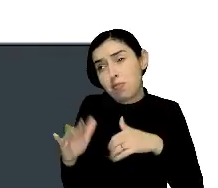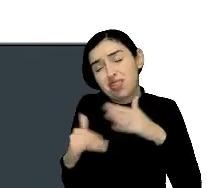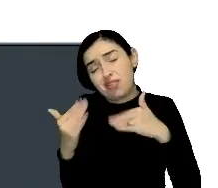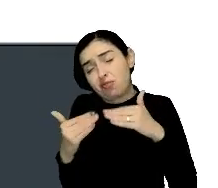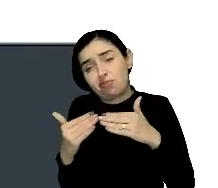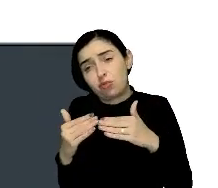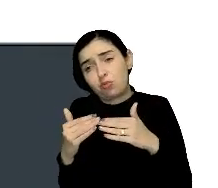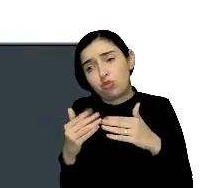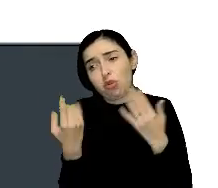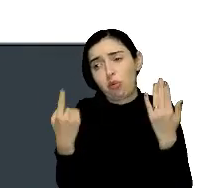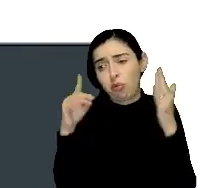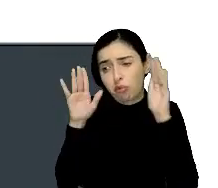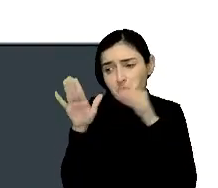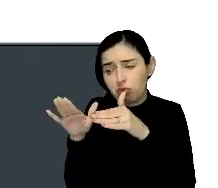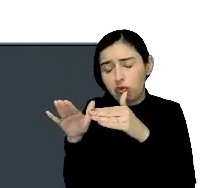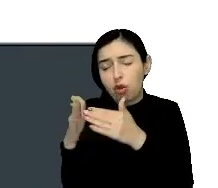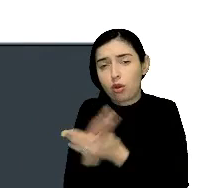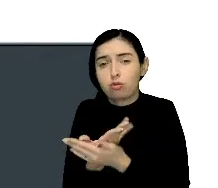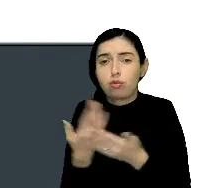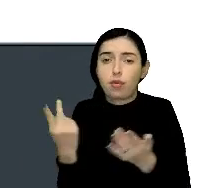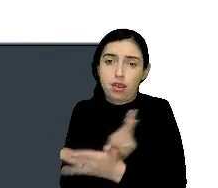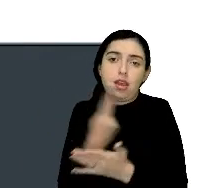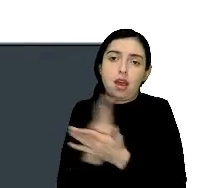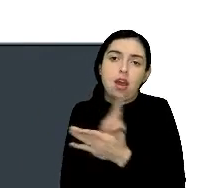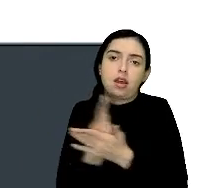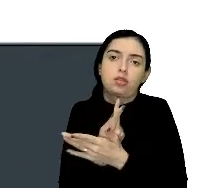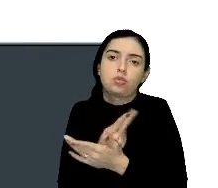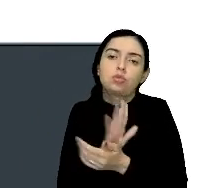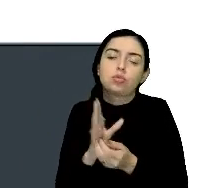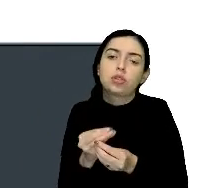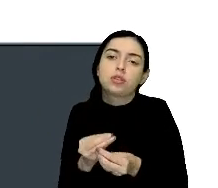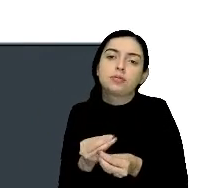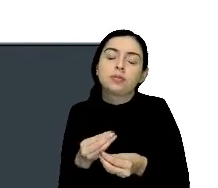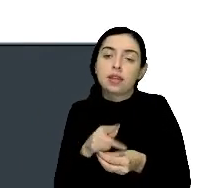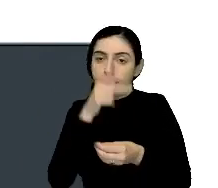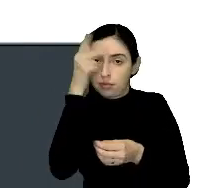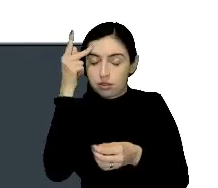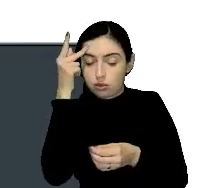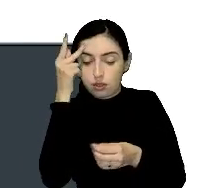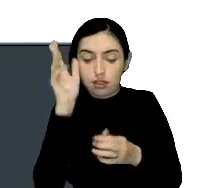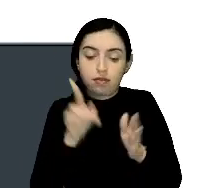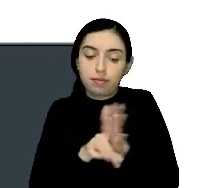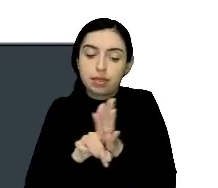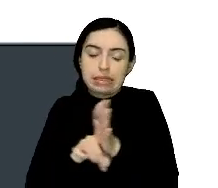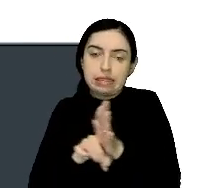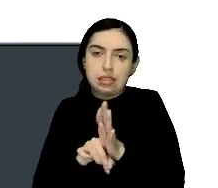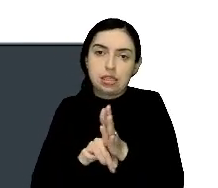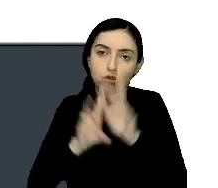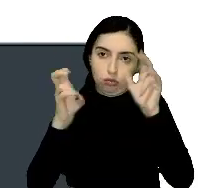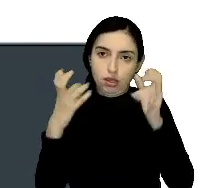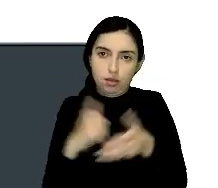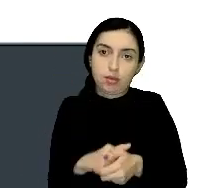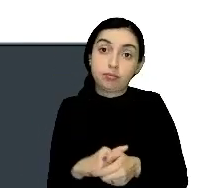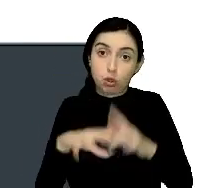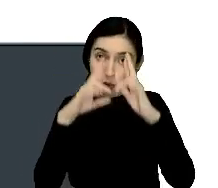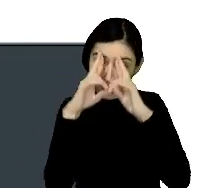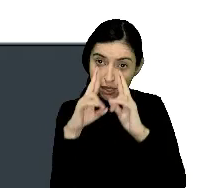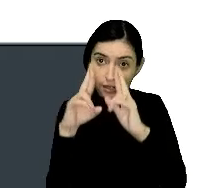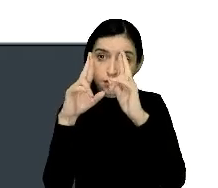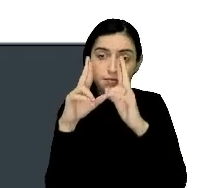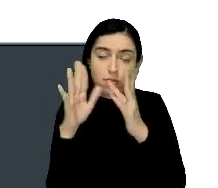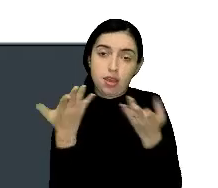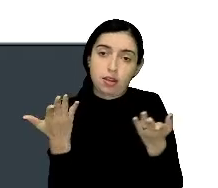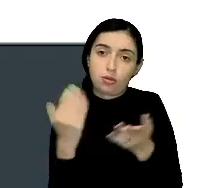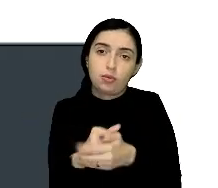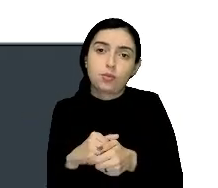o foco equivocado, né, de quem está analisando a questão, com todo respeito a essa questão do